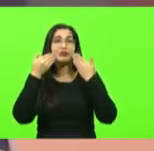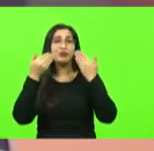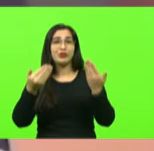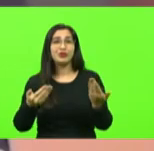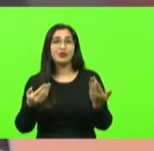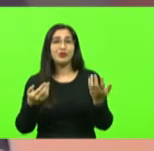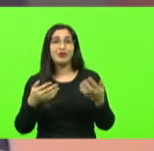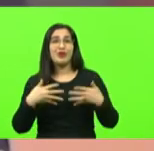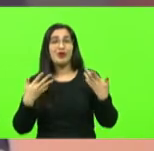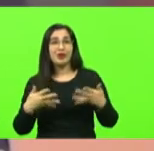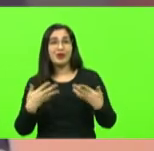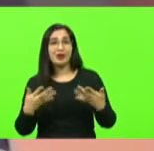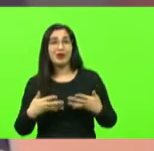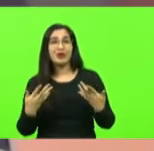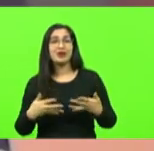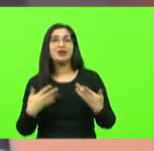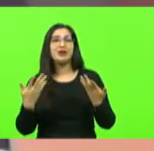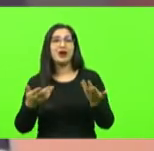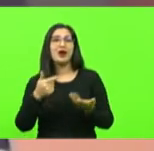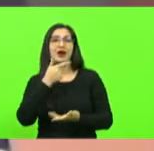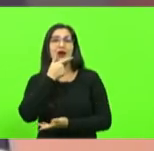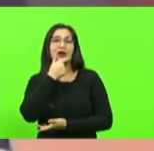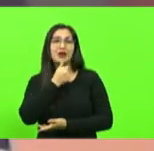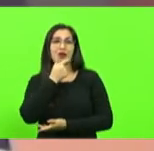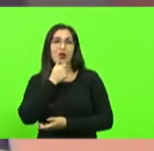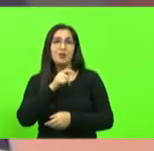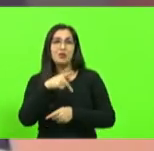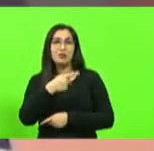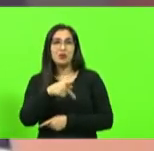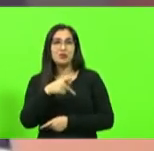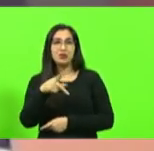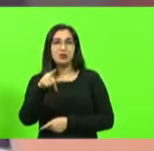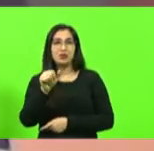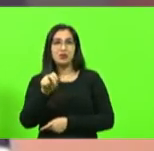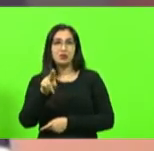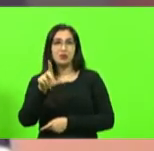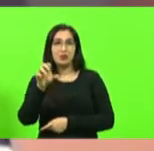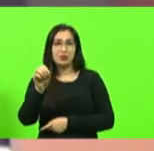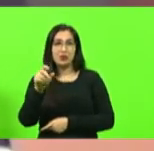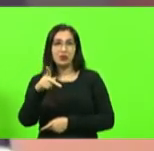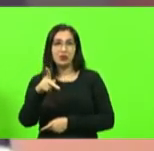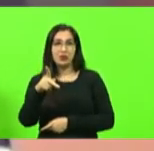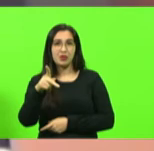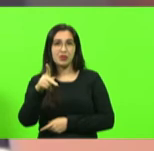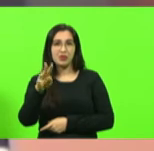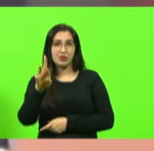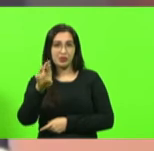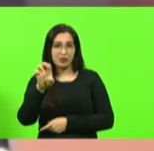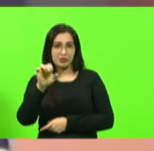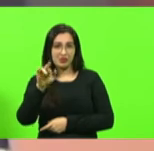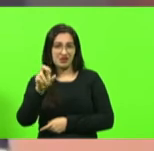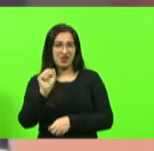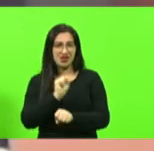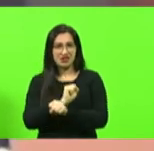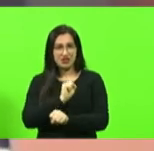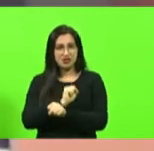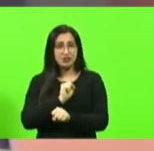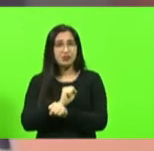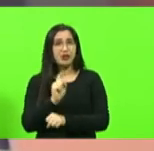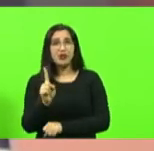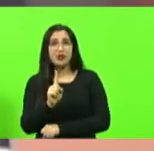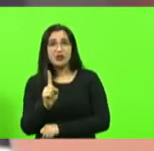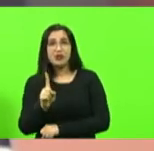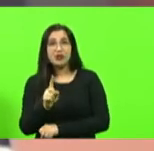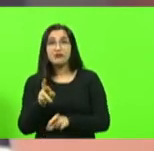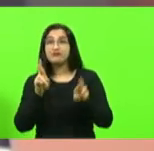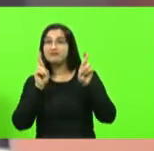esperançar do nosso Paulo Freire, que está presente na luta, não do verbo espera, de braço cruzado, mas do verbo